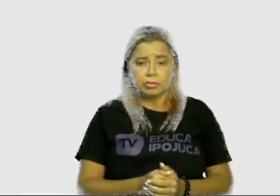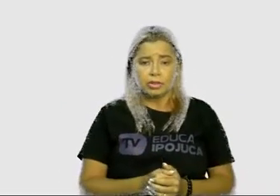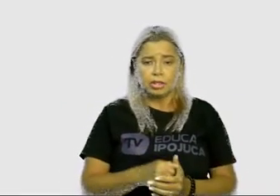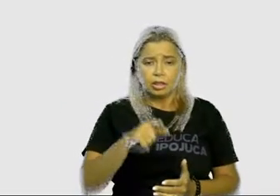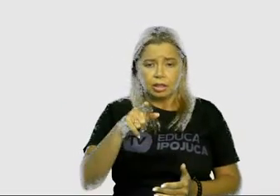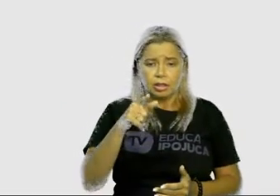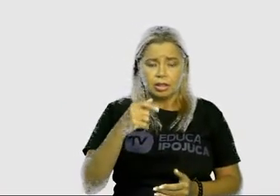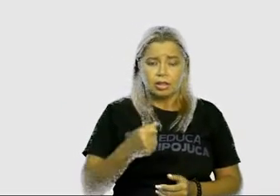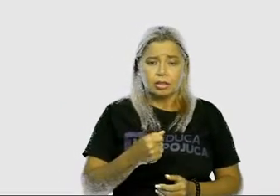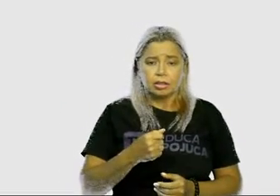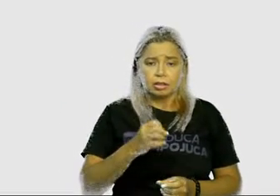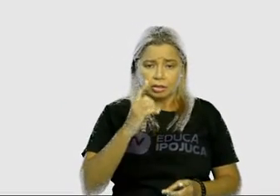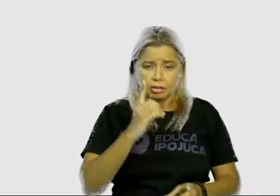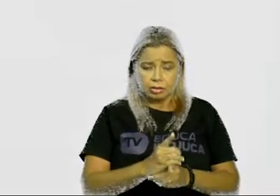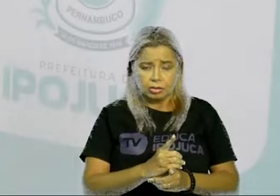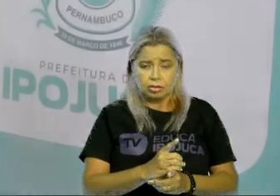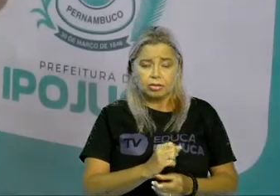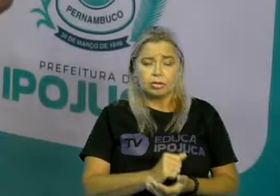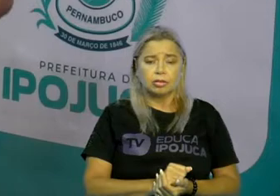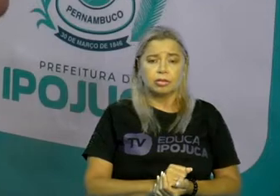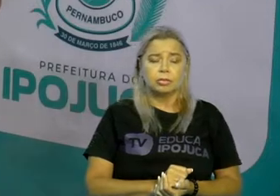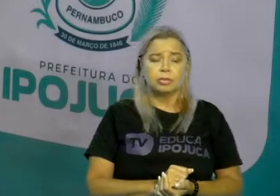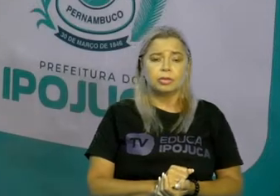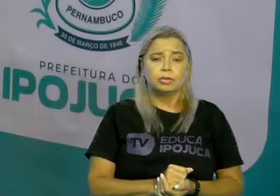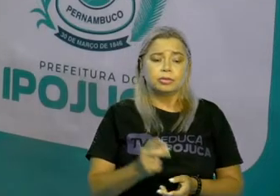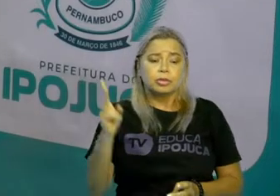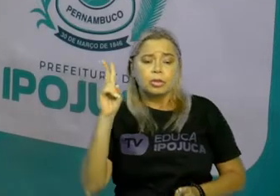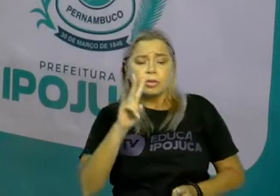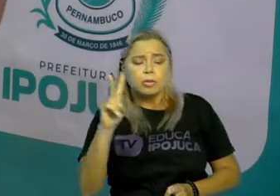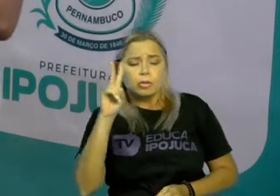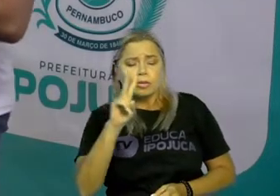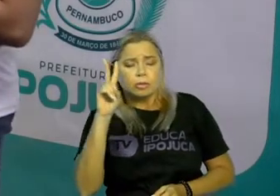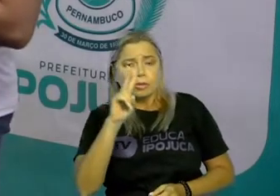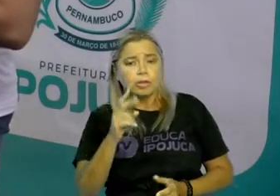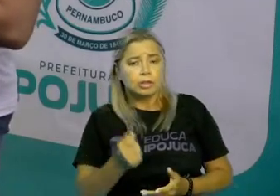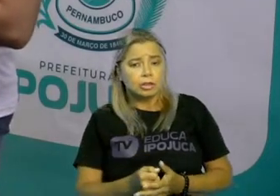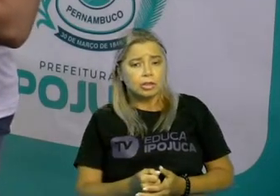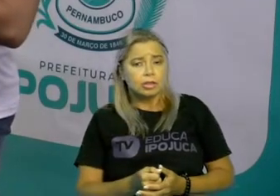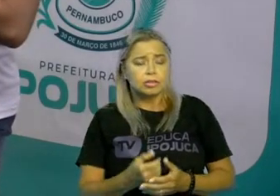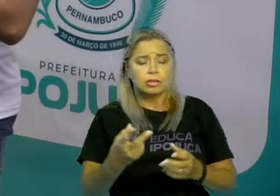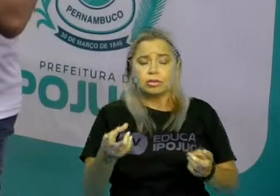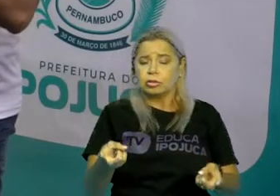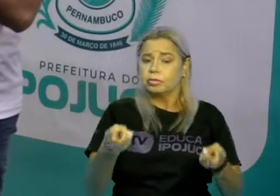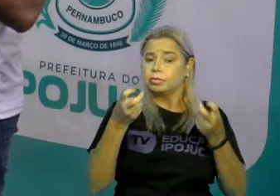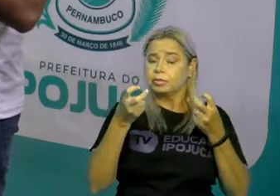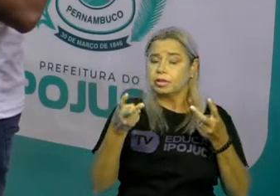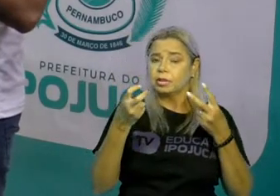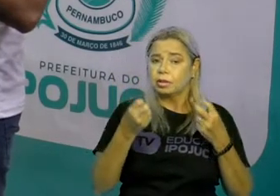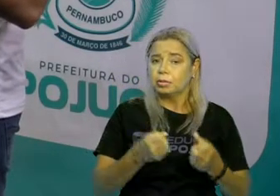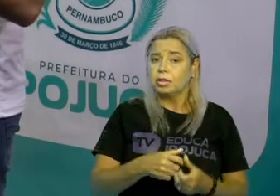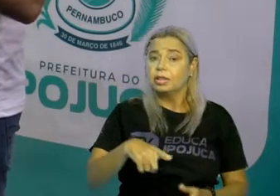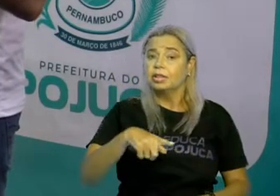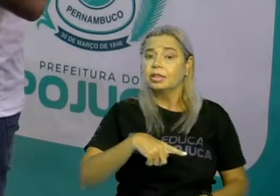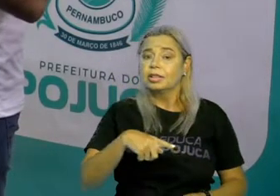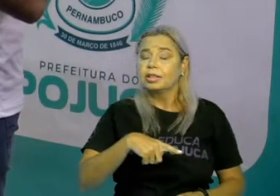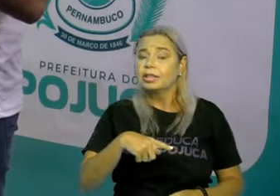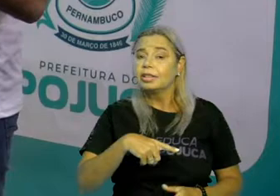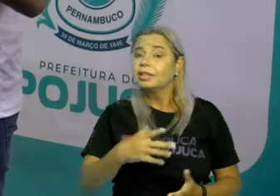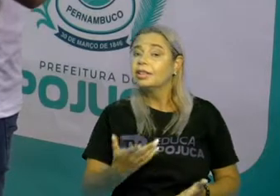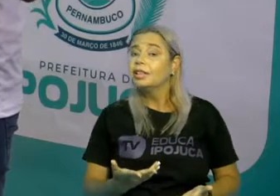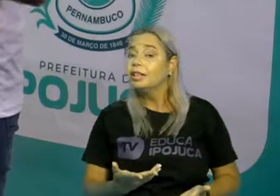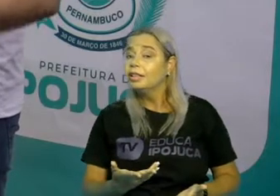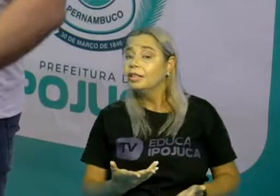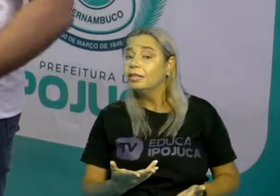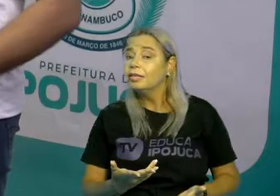já descobriu é visualmente a gente pode perceber que a não